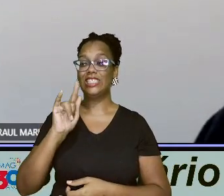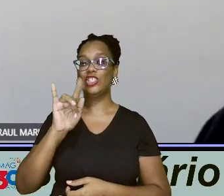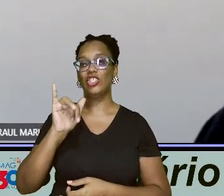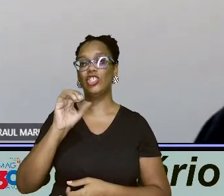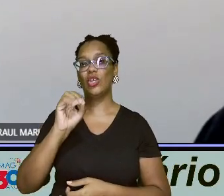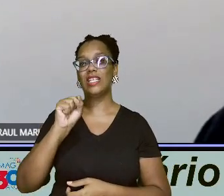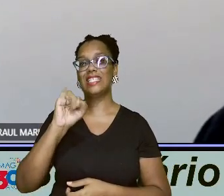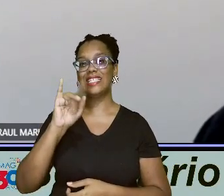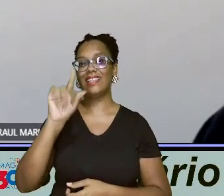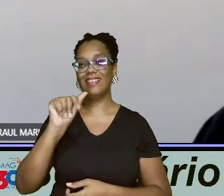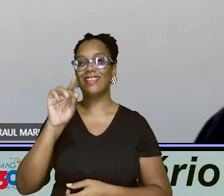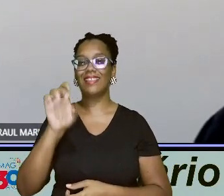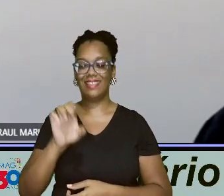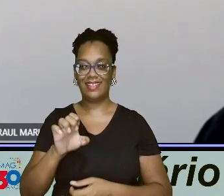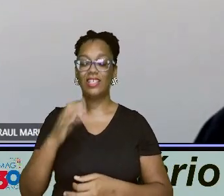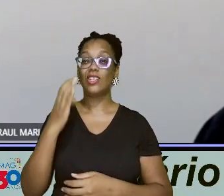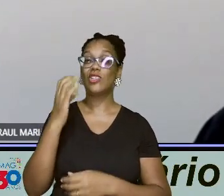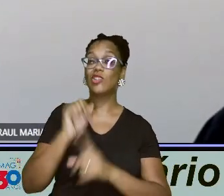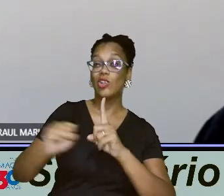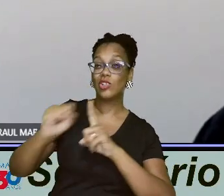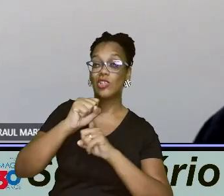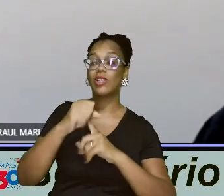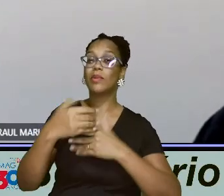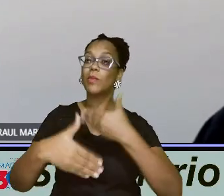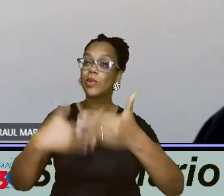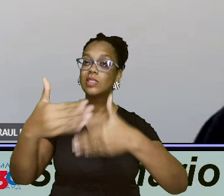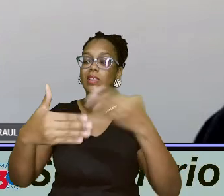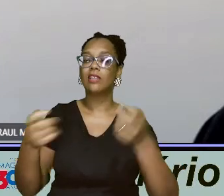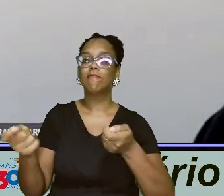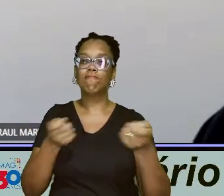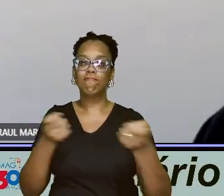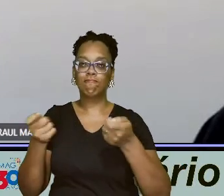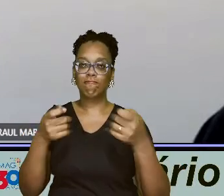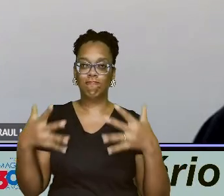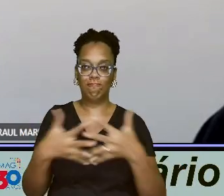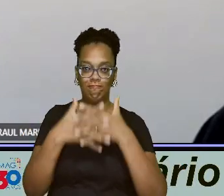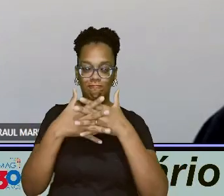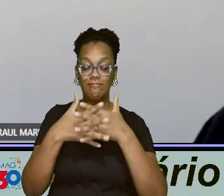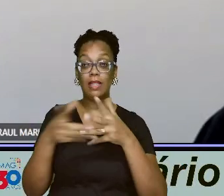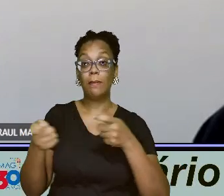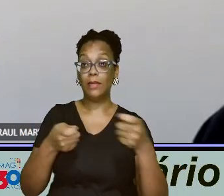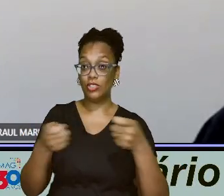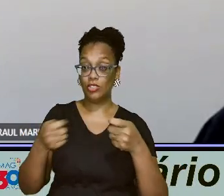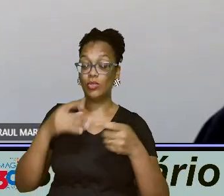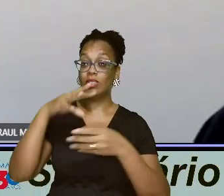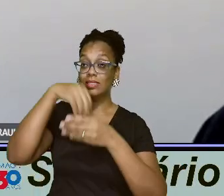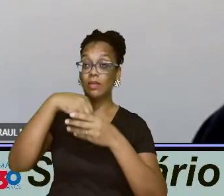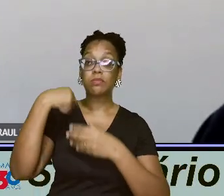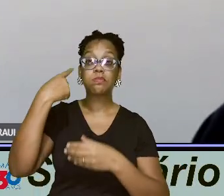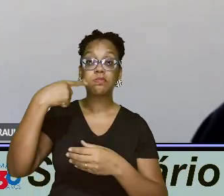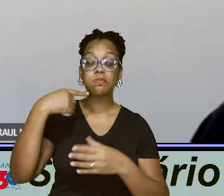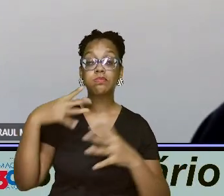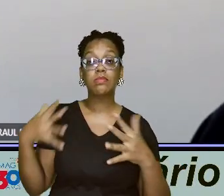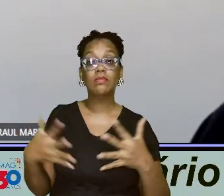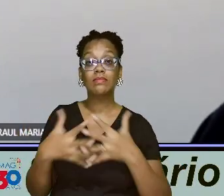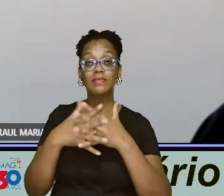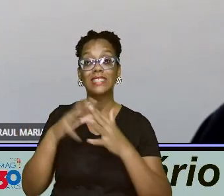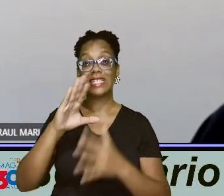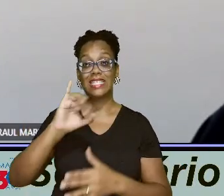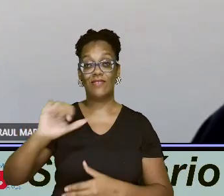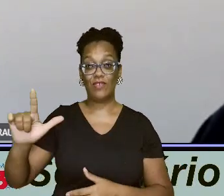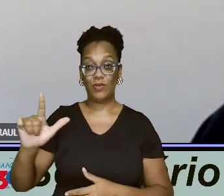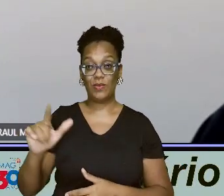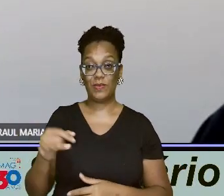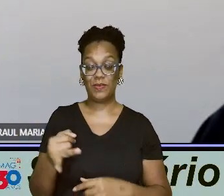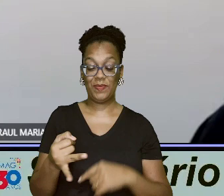do processo, meios de solução de conflito. É mediadora e advoga na área de contencioso civil. A